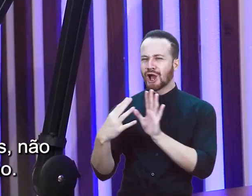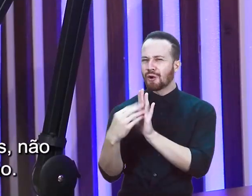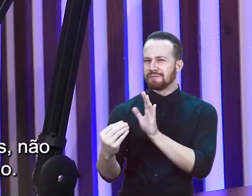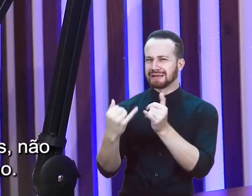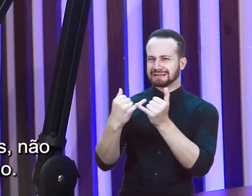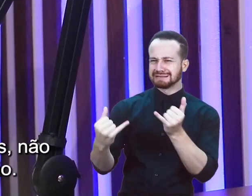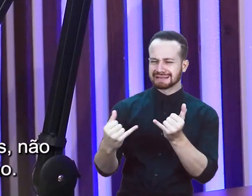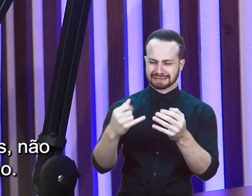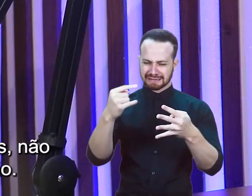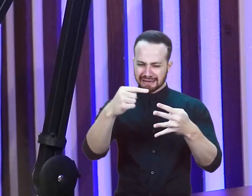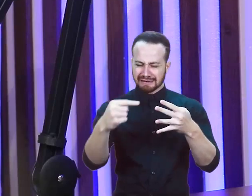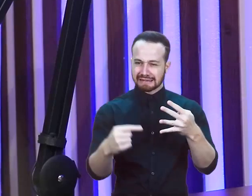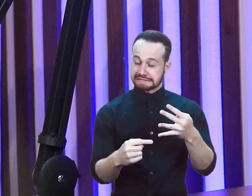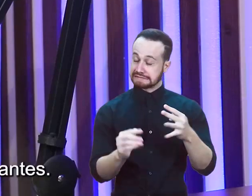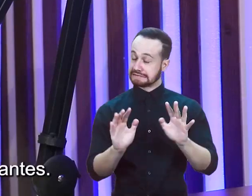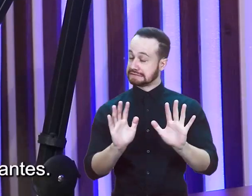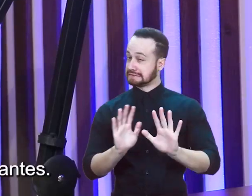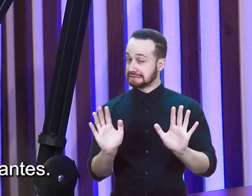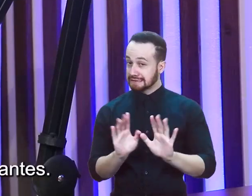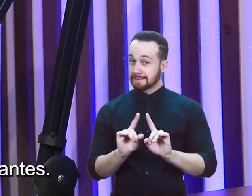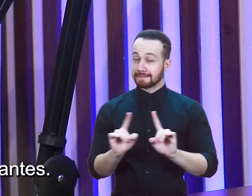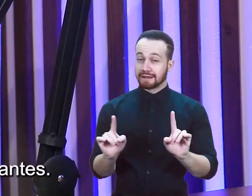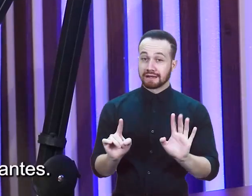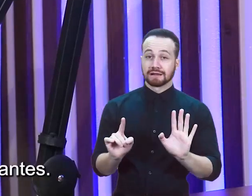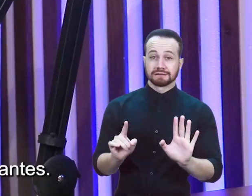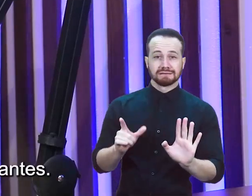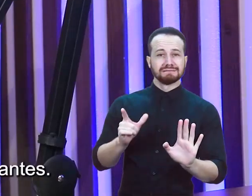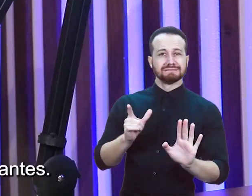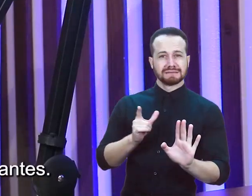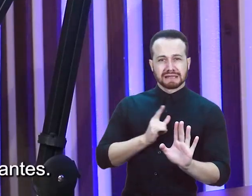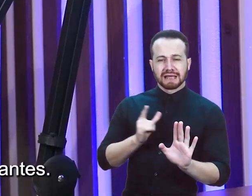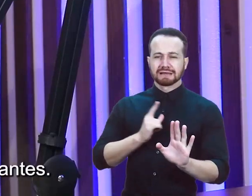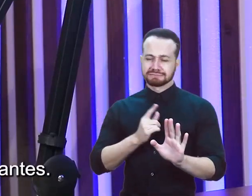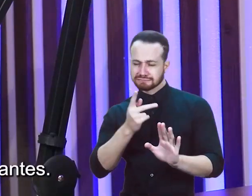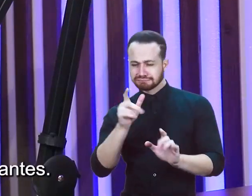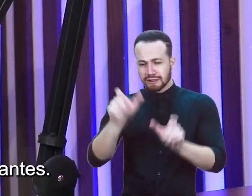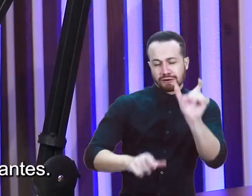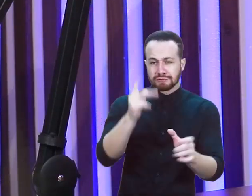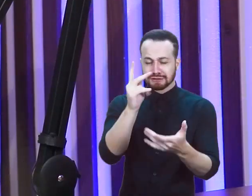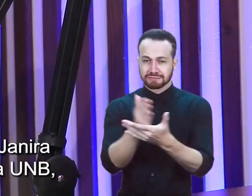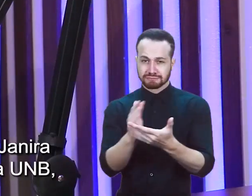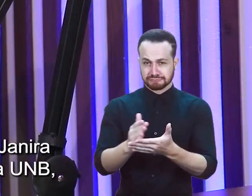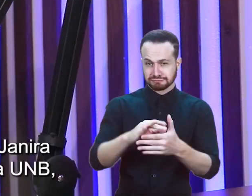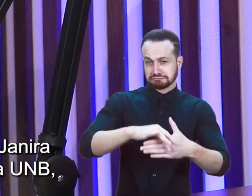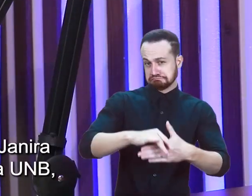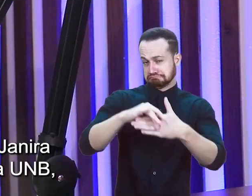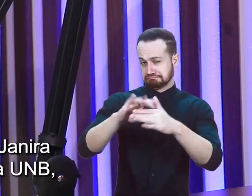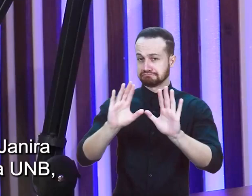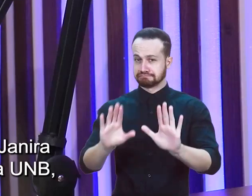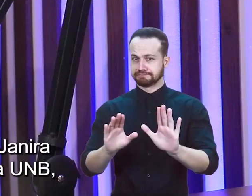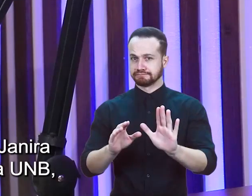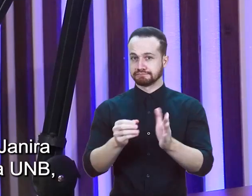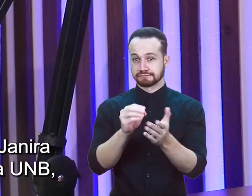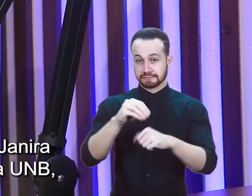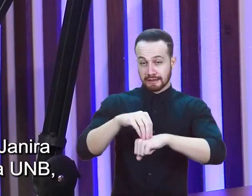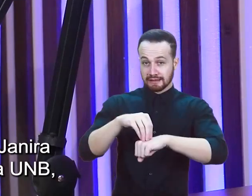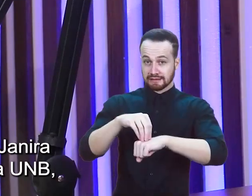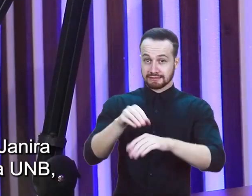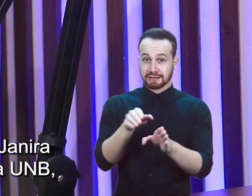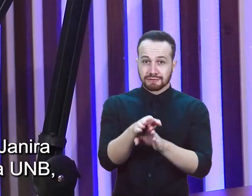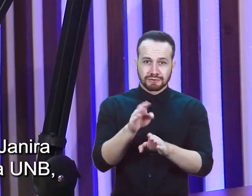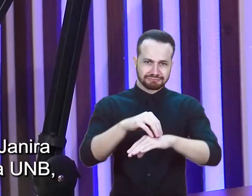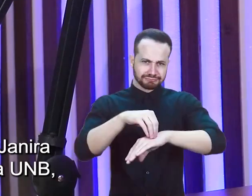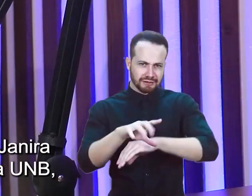A altura desses homens, não. Uhum. Mas tem muitas iniciativas importantes. Podemos citar aqui a professora